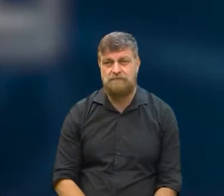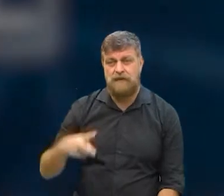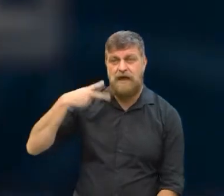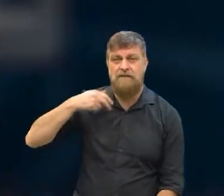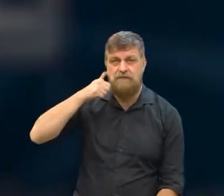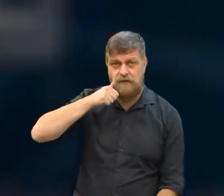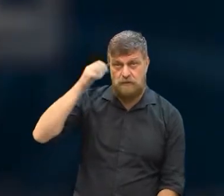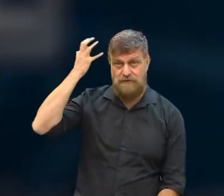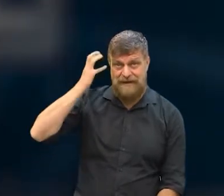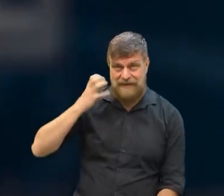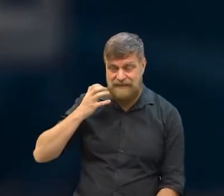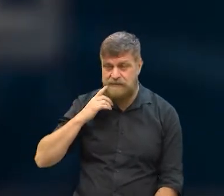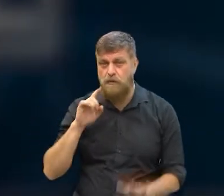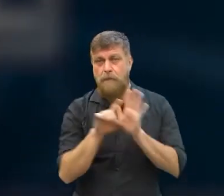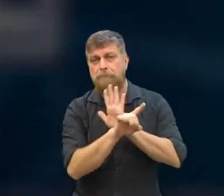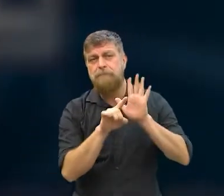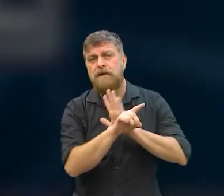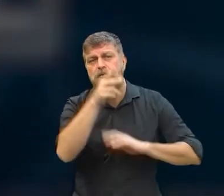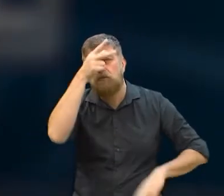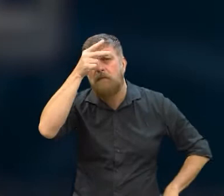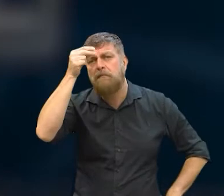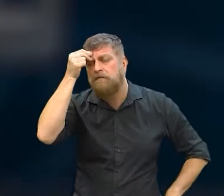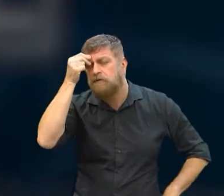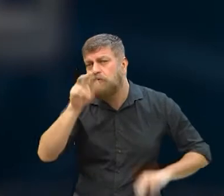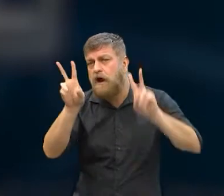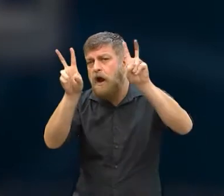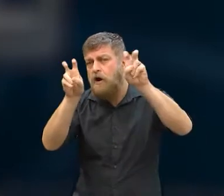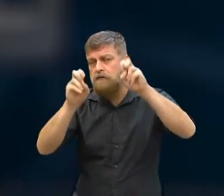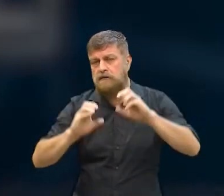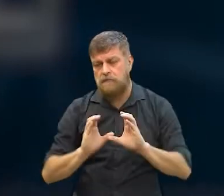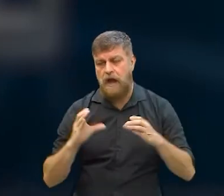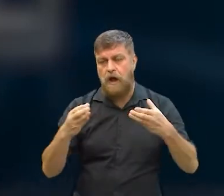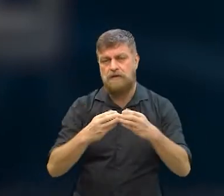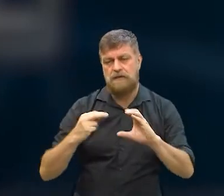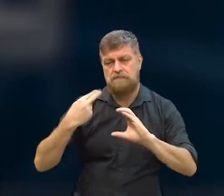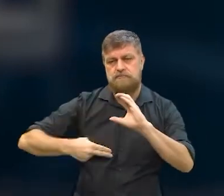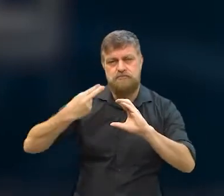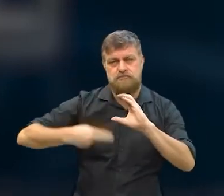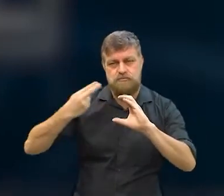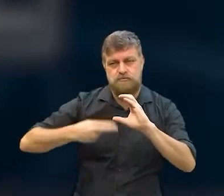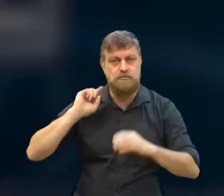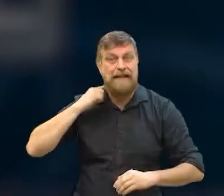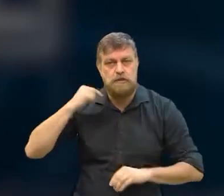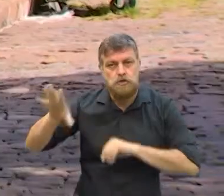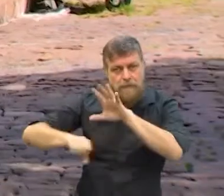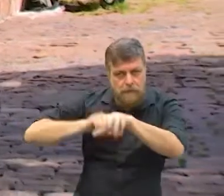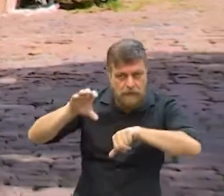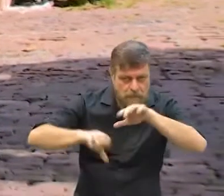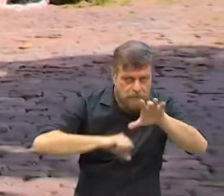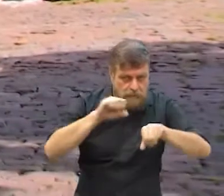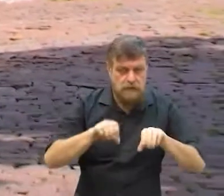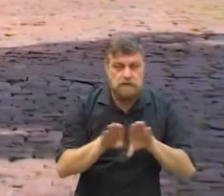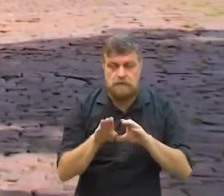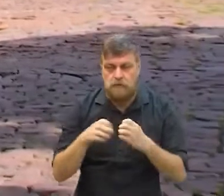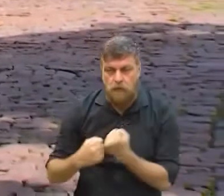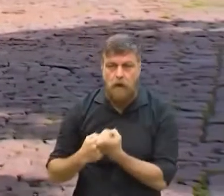A vereadora Guida Calisto solicita informações à Prefeitura a respeito das cooperativas de catadores de lixo reciclável, com